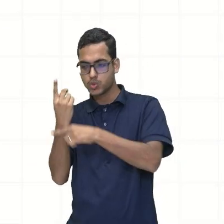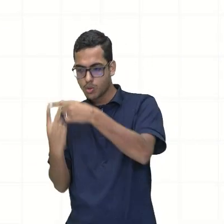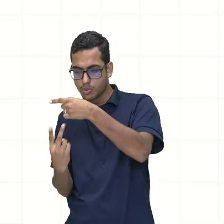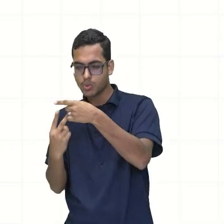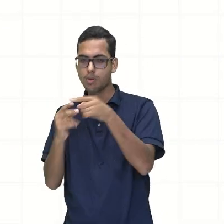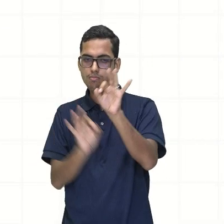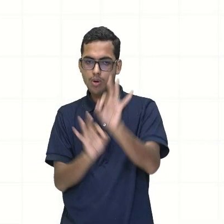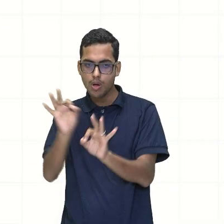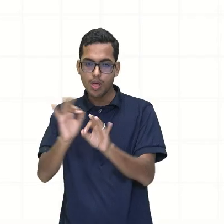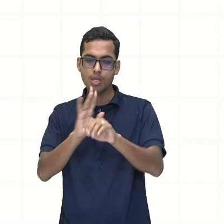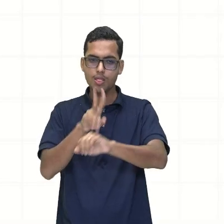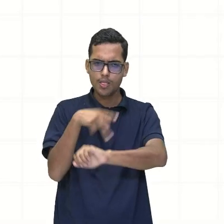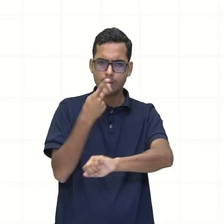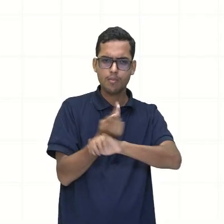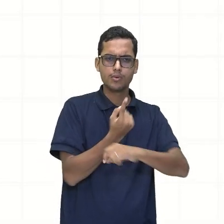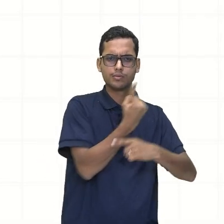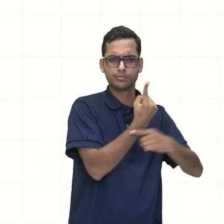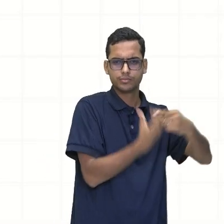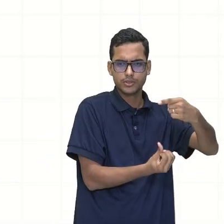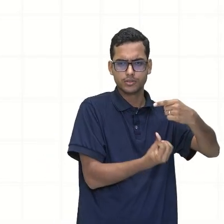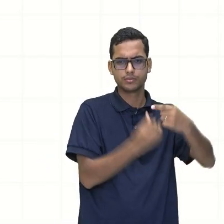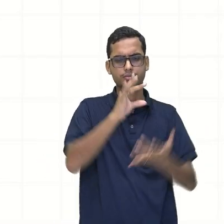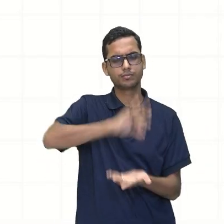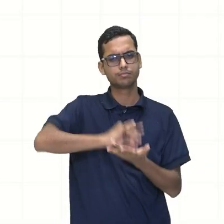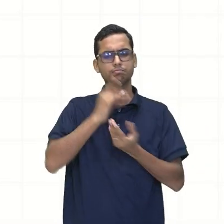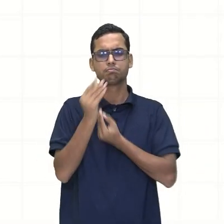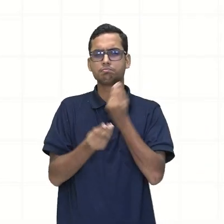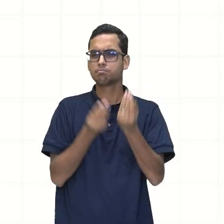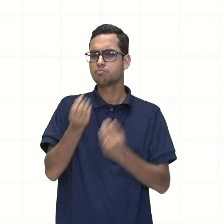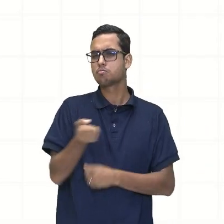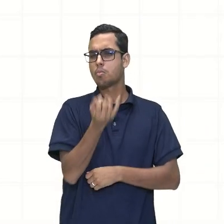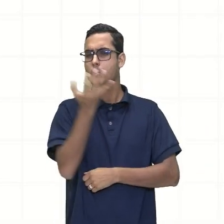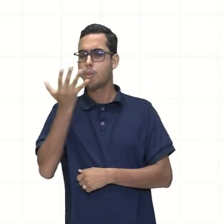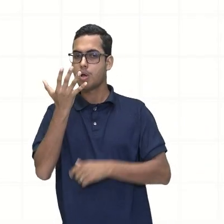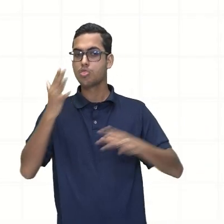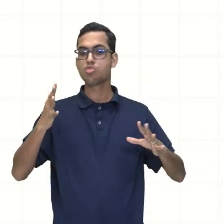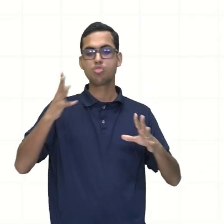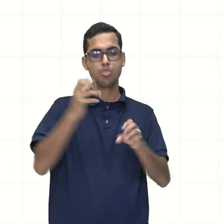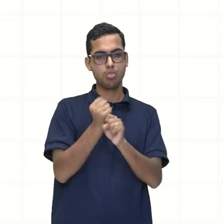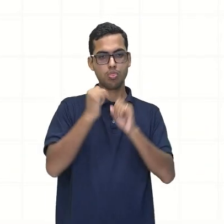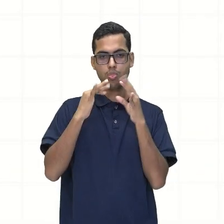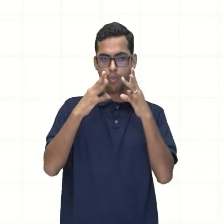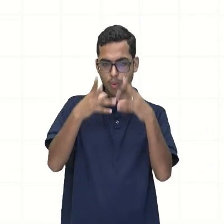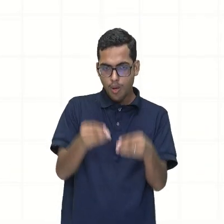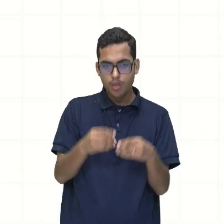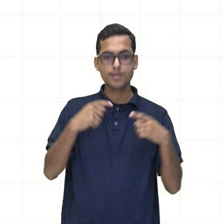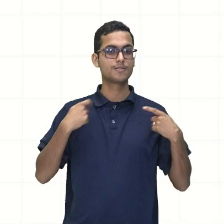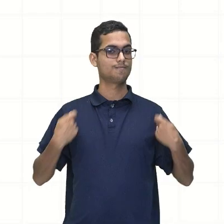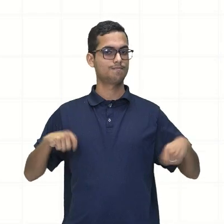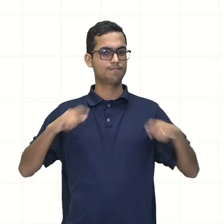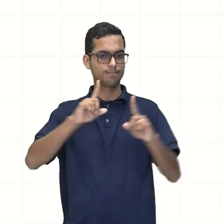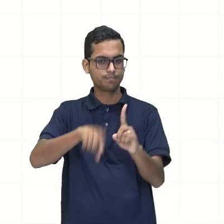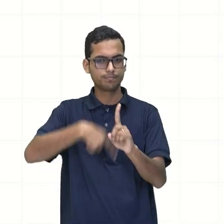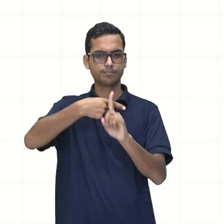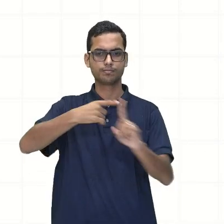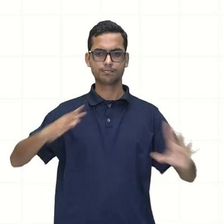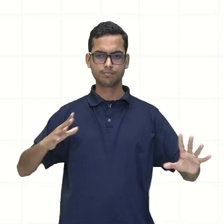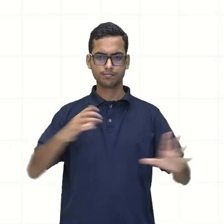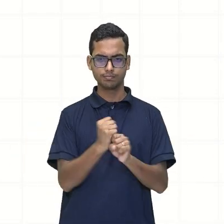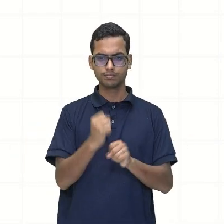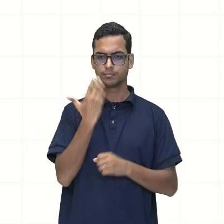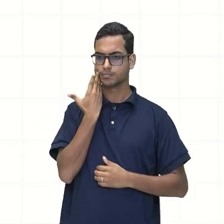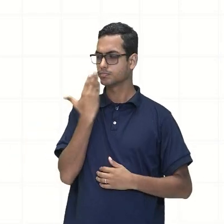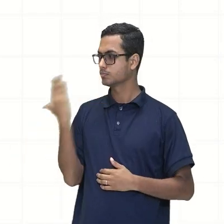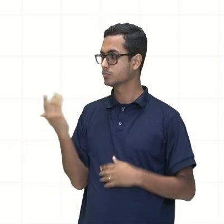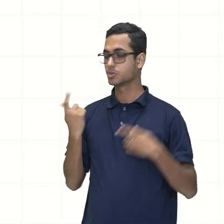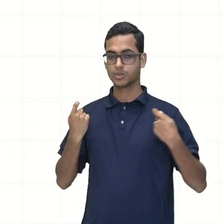montou 1/6. Então, para saber quanto ele montou no total, eu tenho que somar, né? Por isso que eu